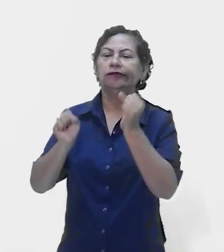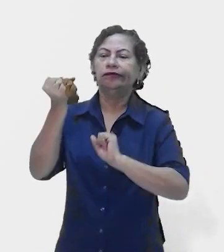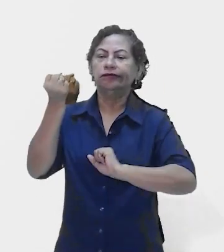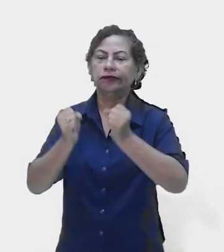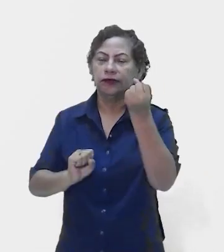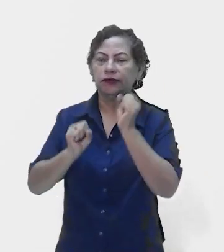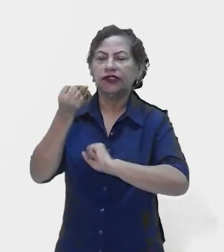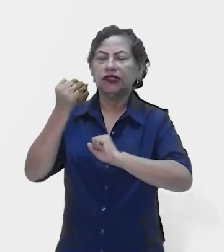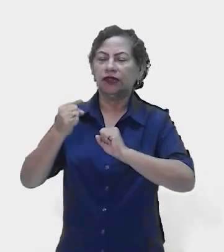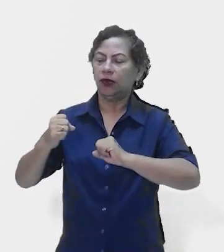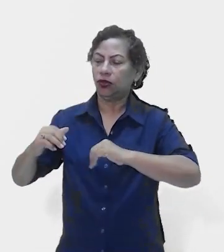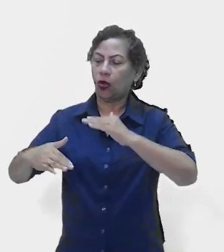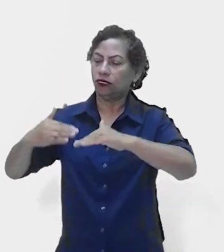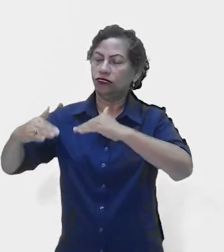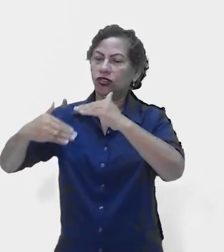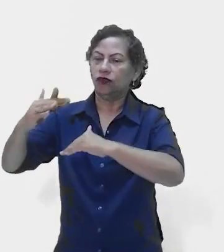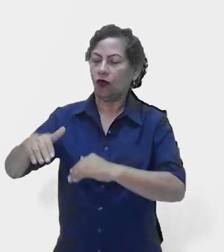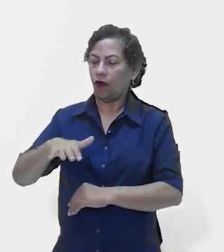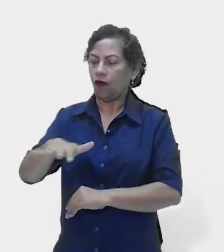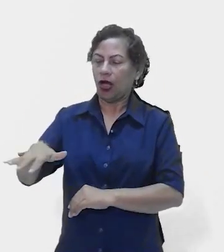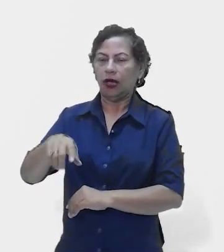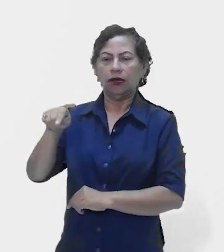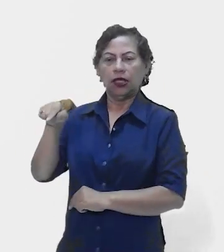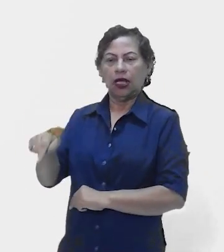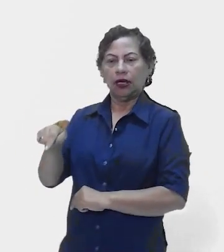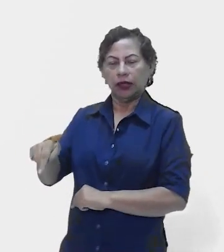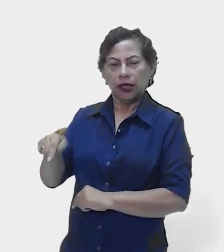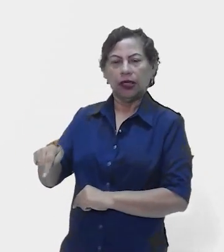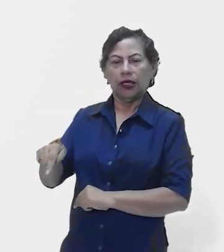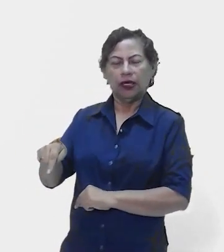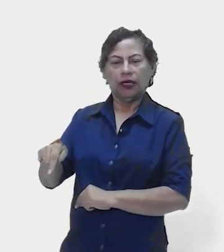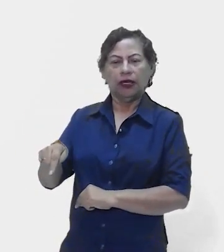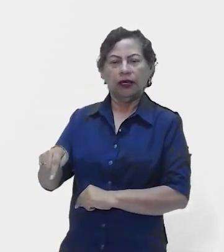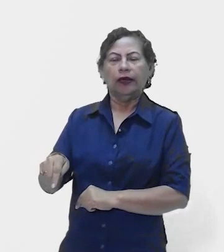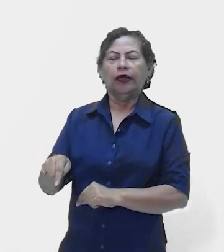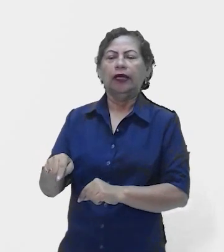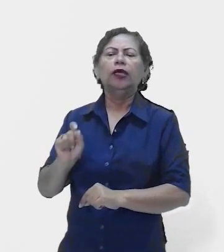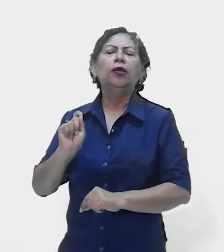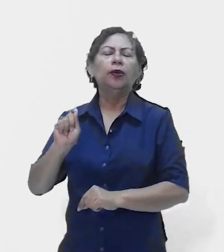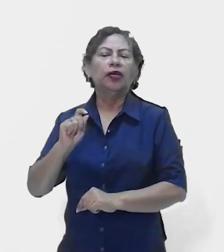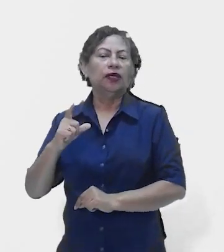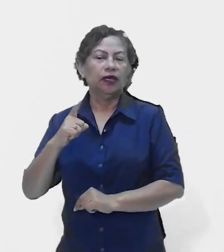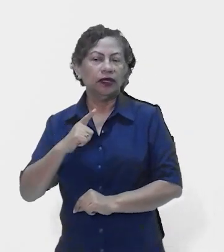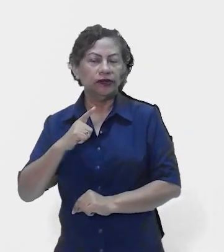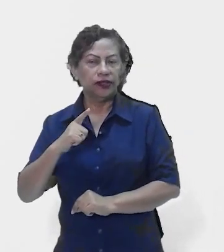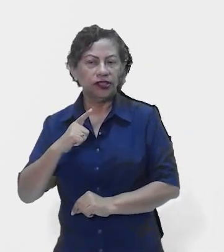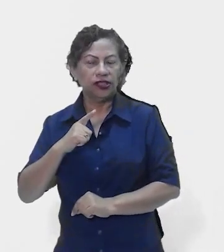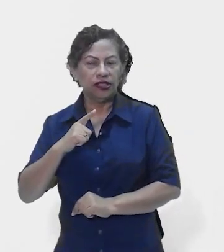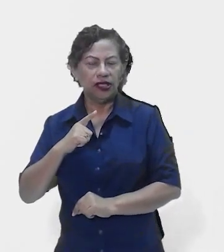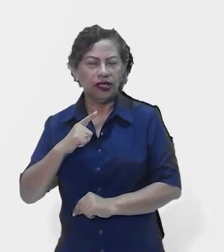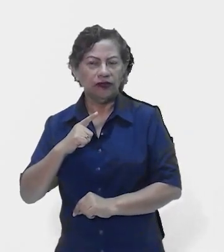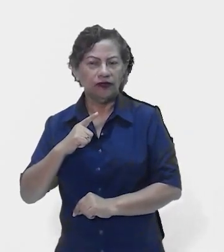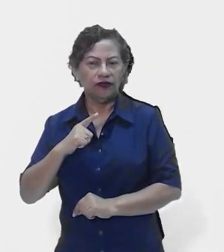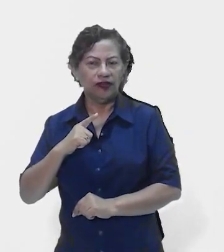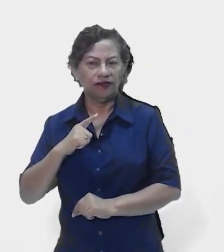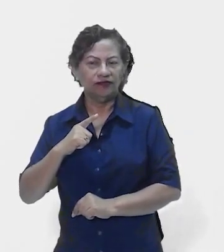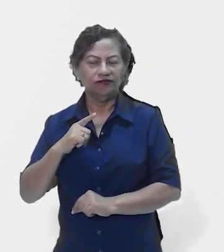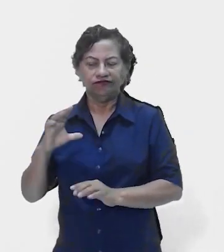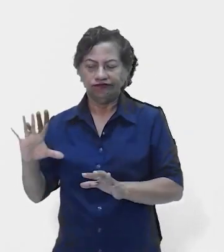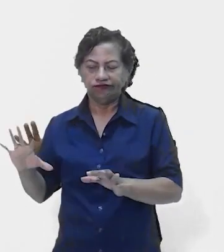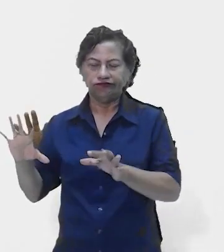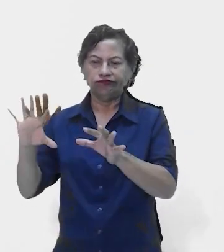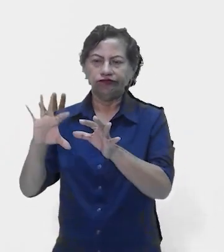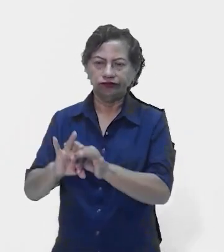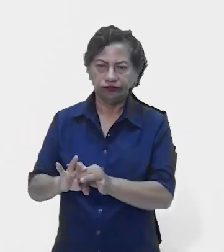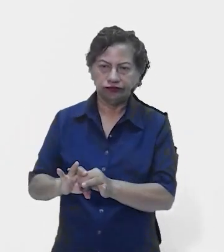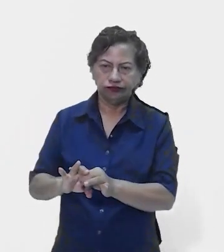de industrialização se intensifica, a gente vai ter também, atrelado a ele, a intensificação